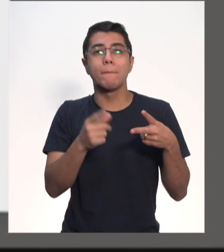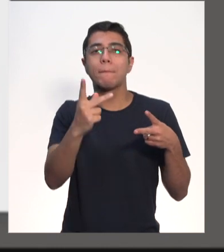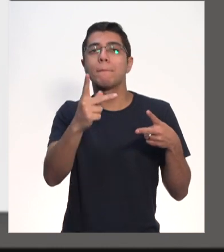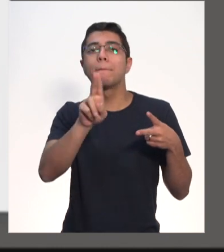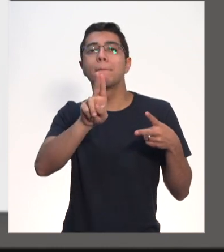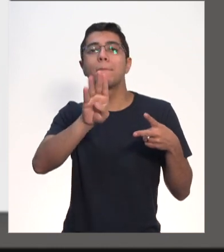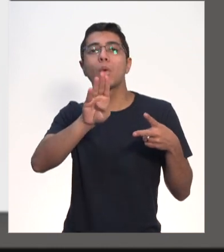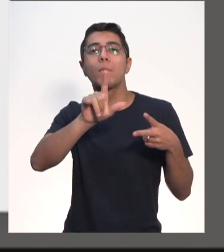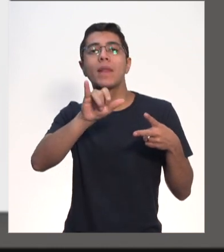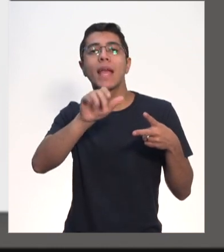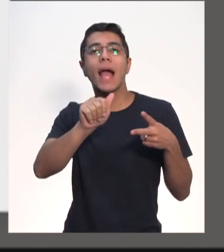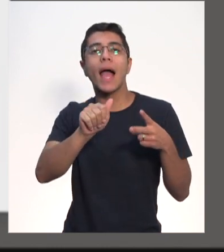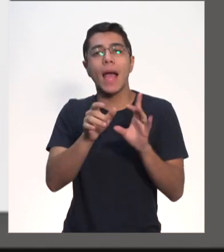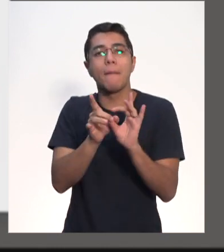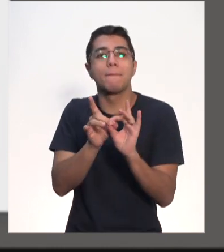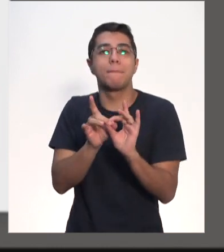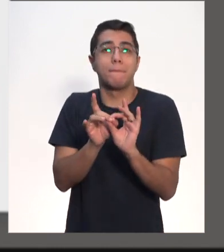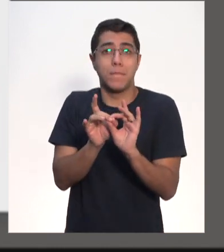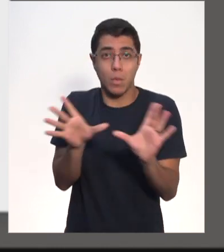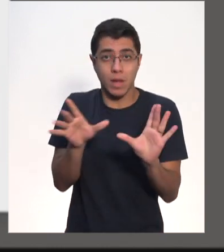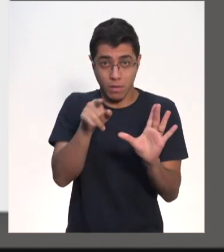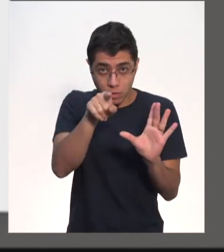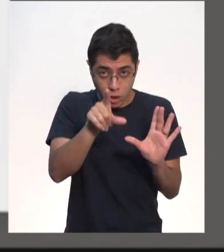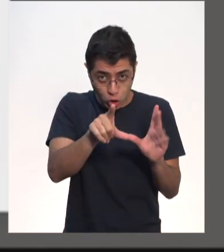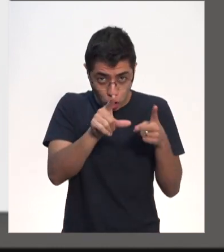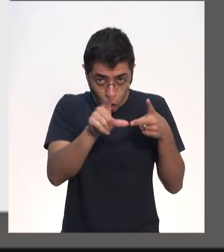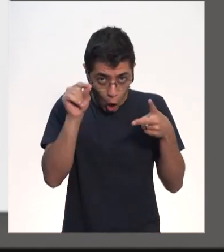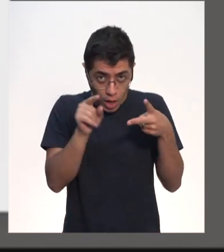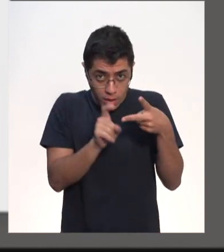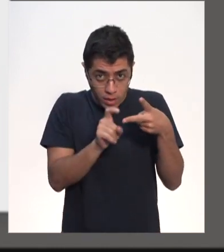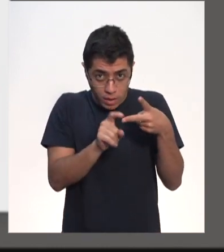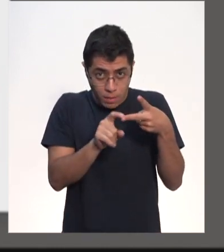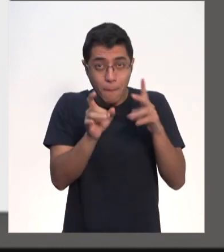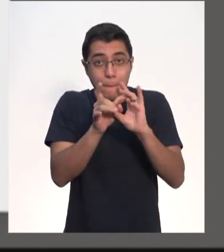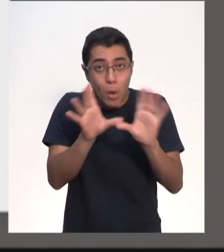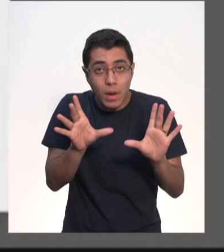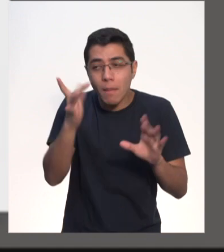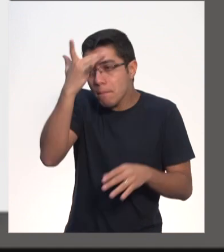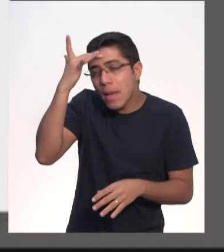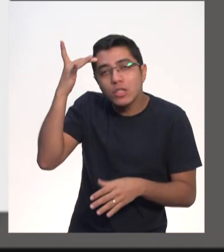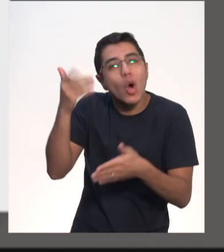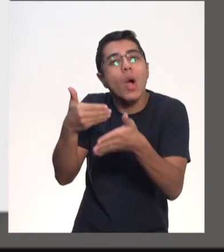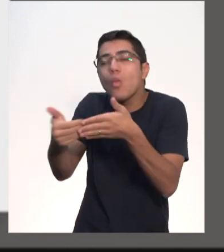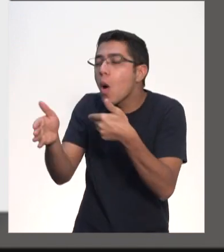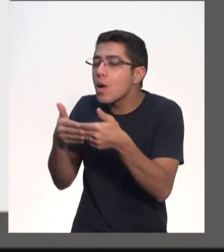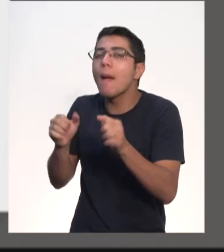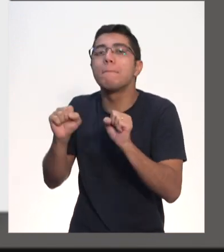você selecionar equipe pública, ele vai ficar disponível para qualquer pessoa entrar.